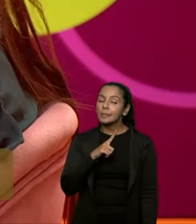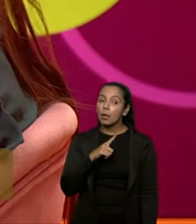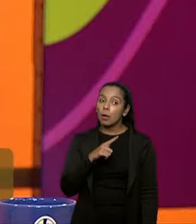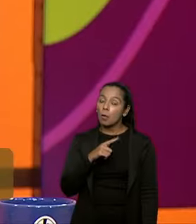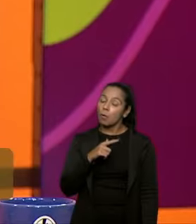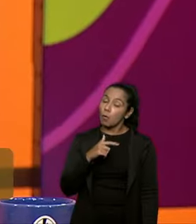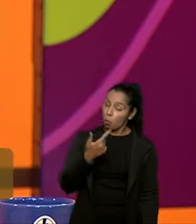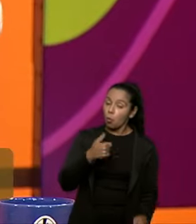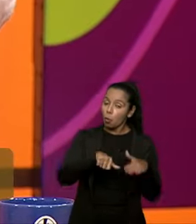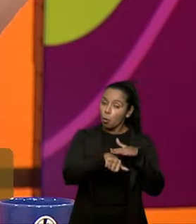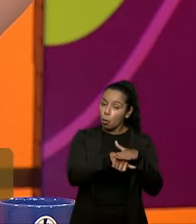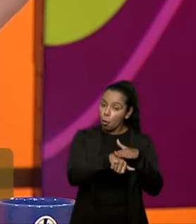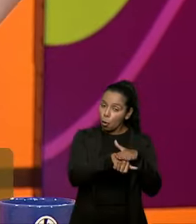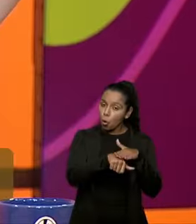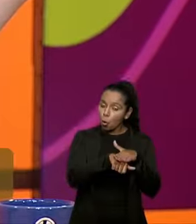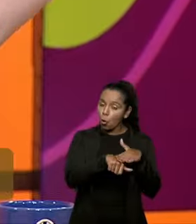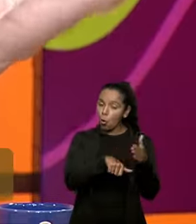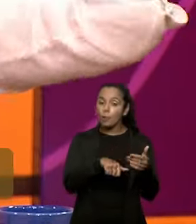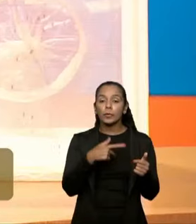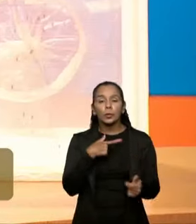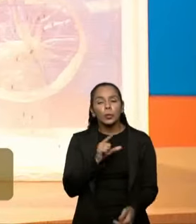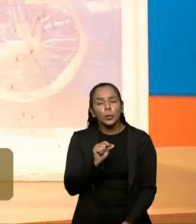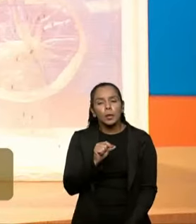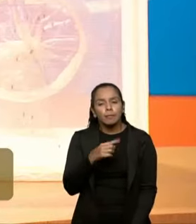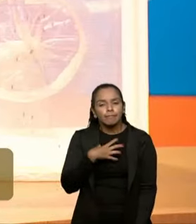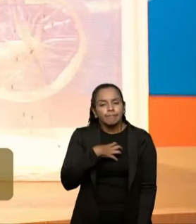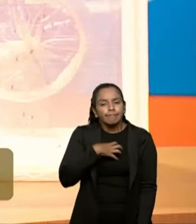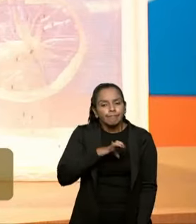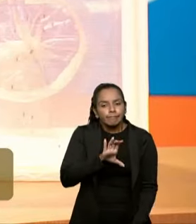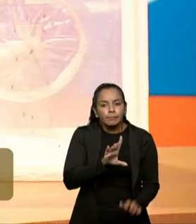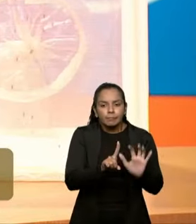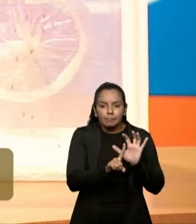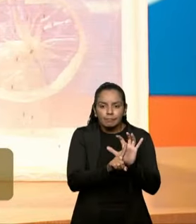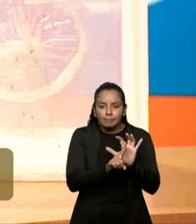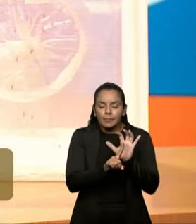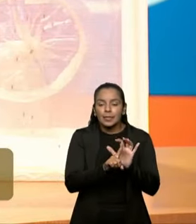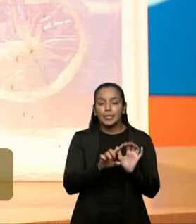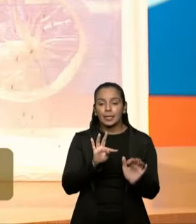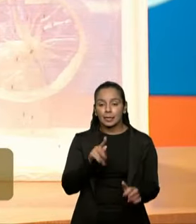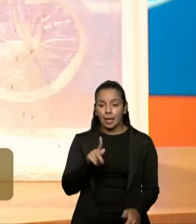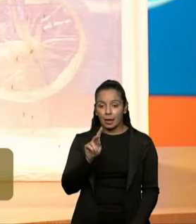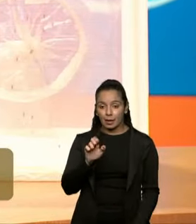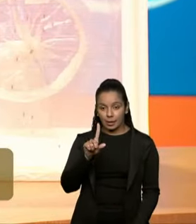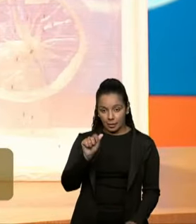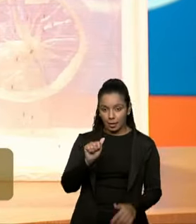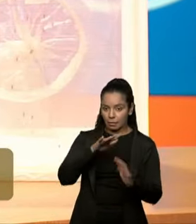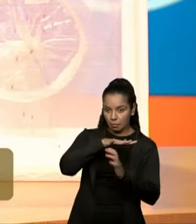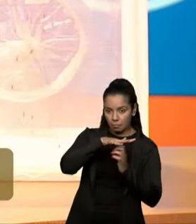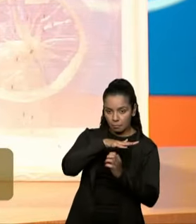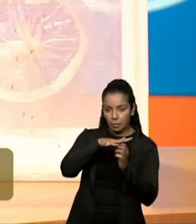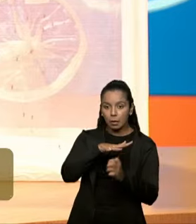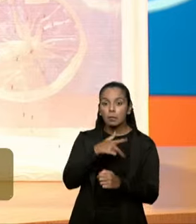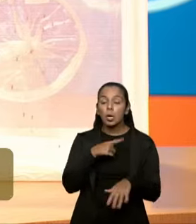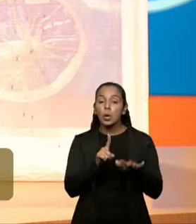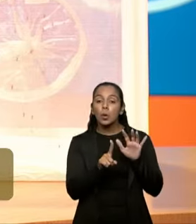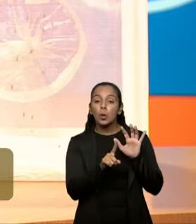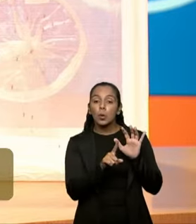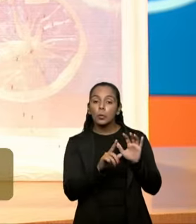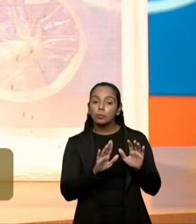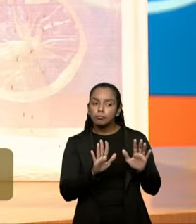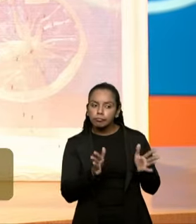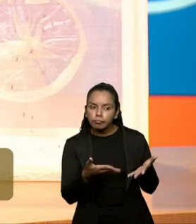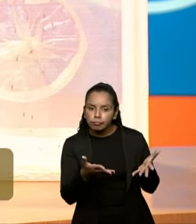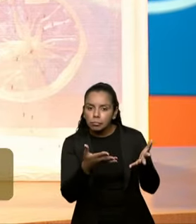conversa que eu achei muito legal, assim, de uma sensibilização da Takeda, da empresa, para a convencer a